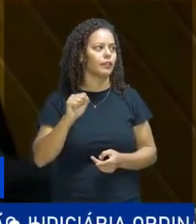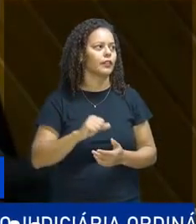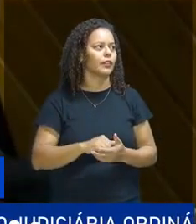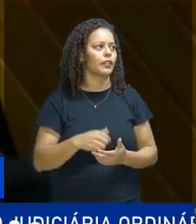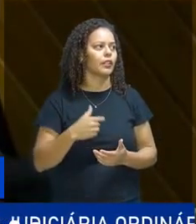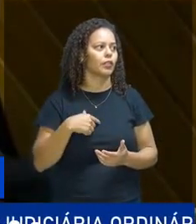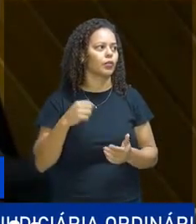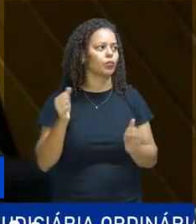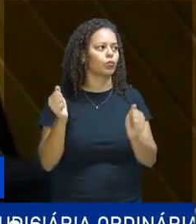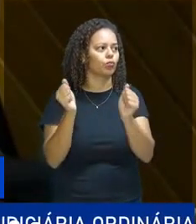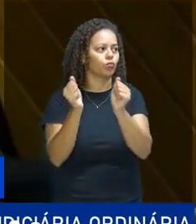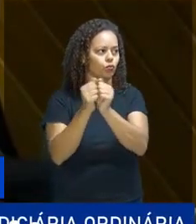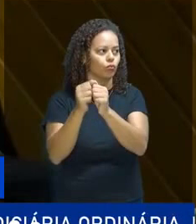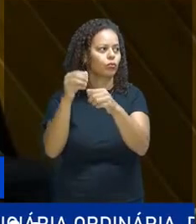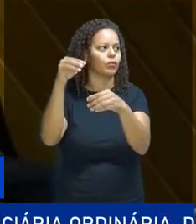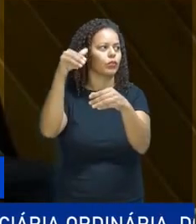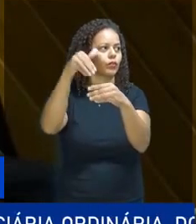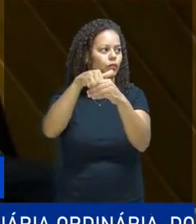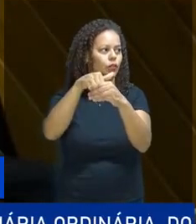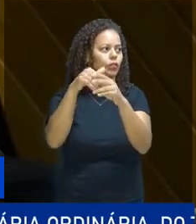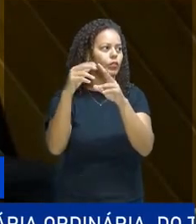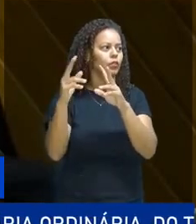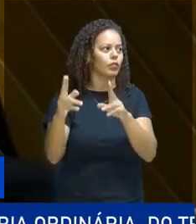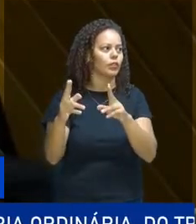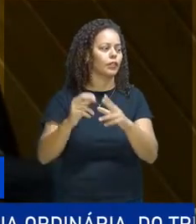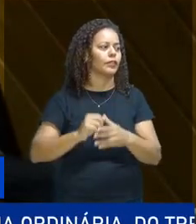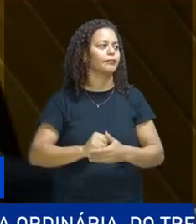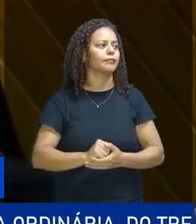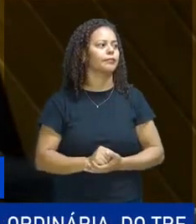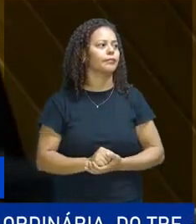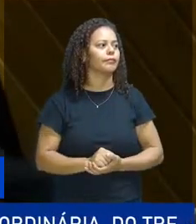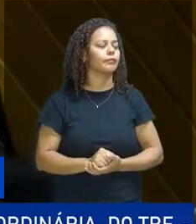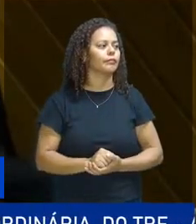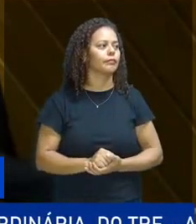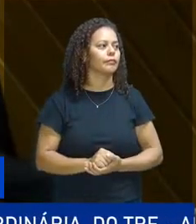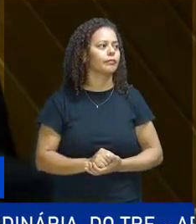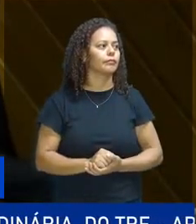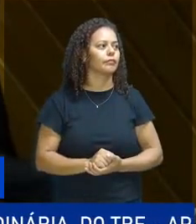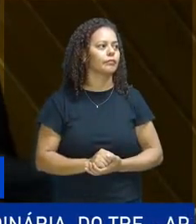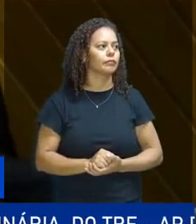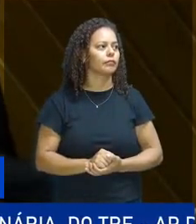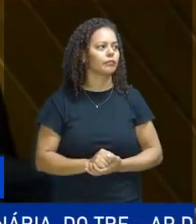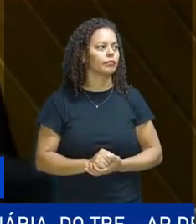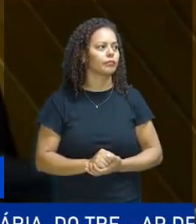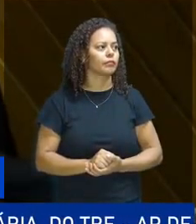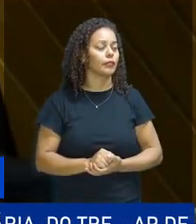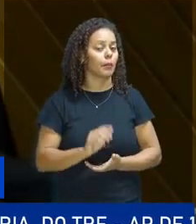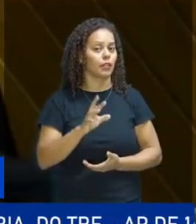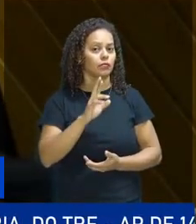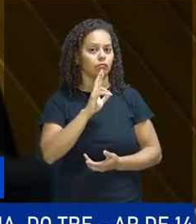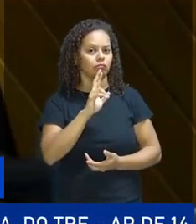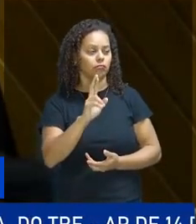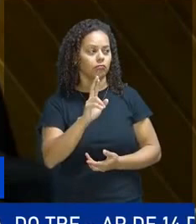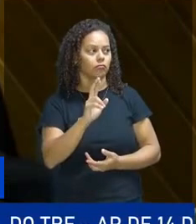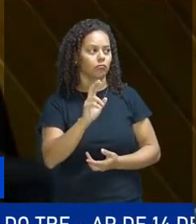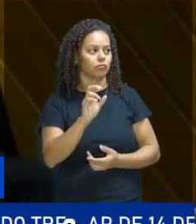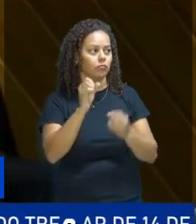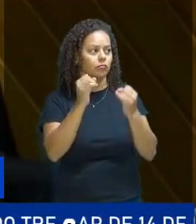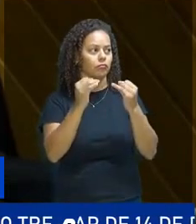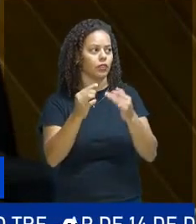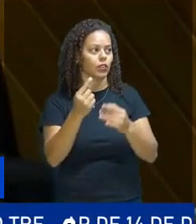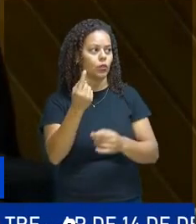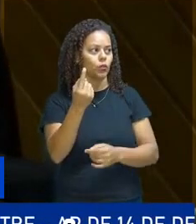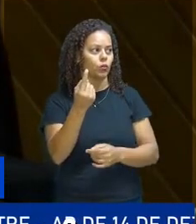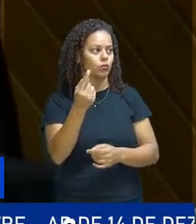vou acompanhar o voto do relator. Foco no juiz Carlos Fernando. Saltando um ponto. Um